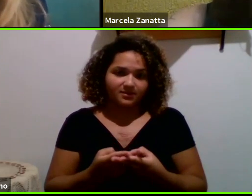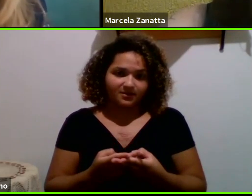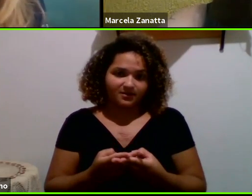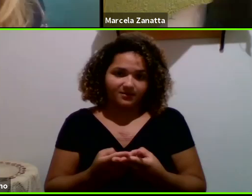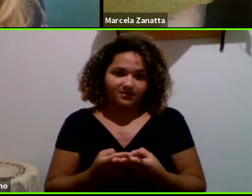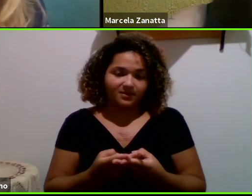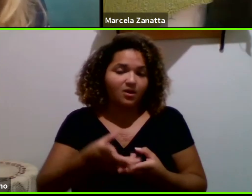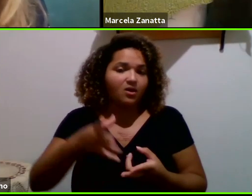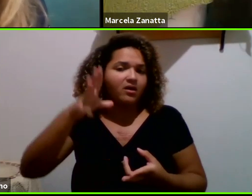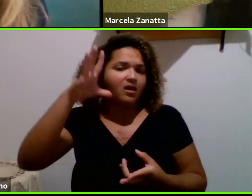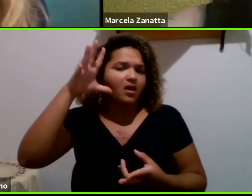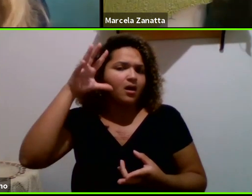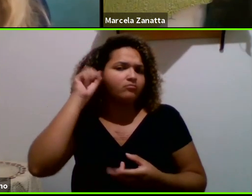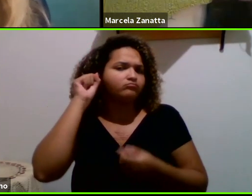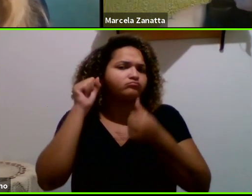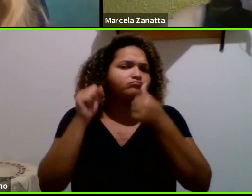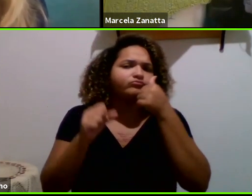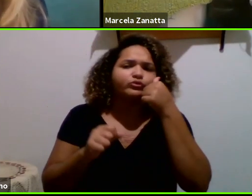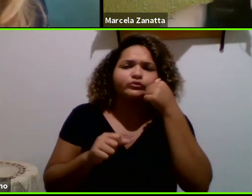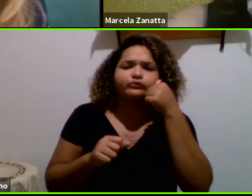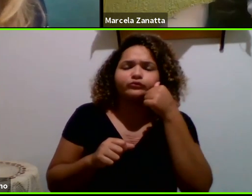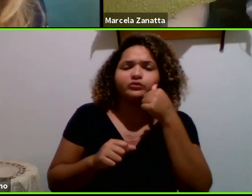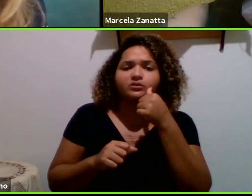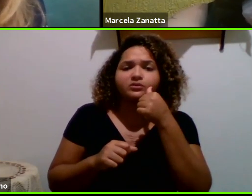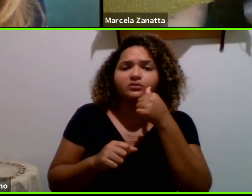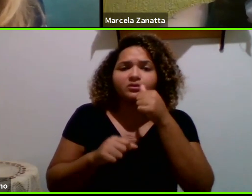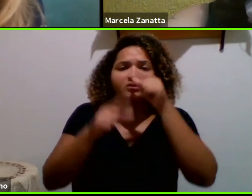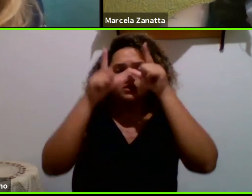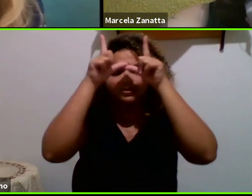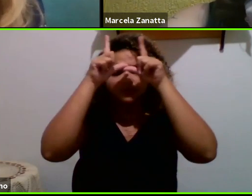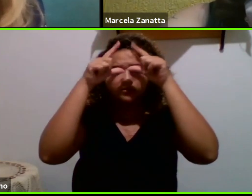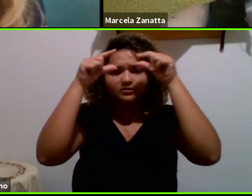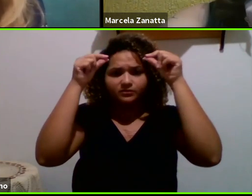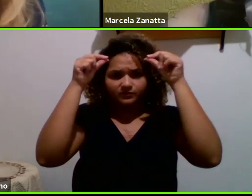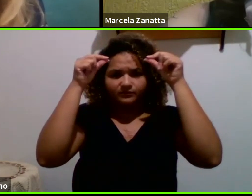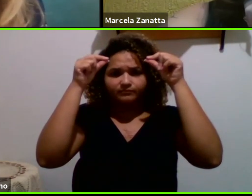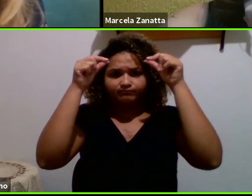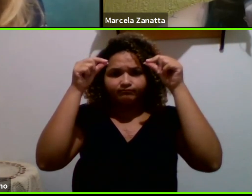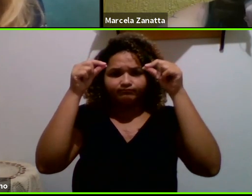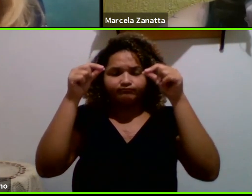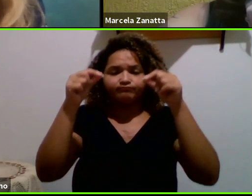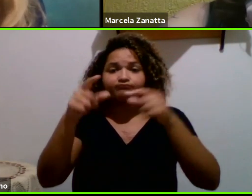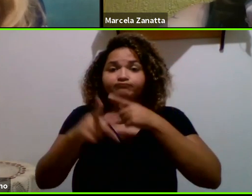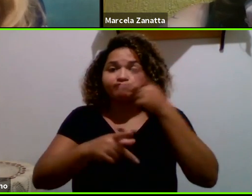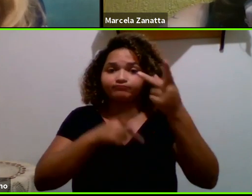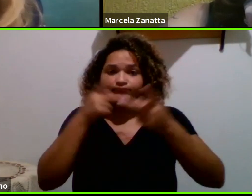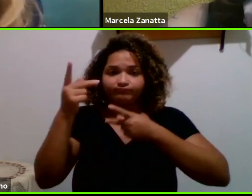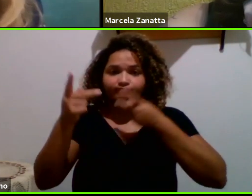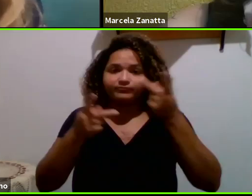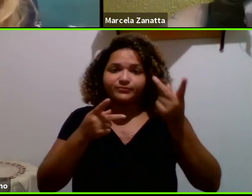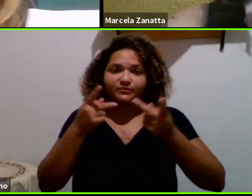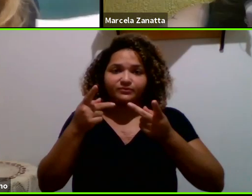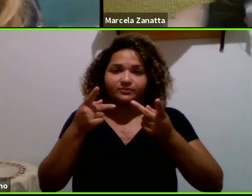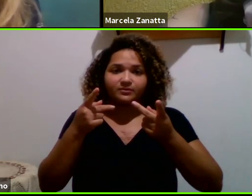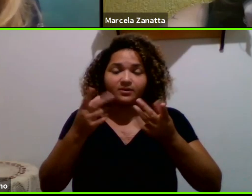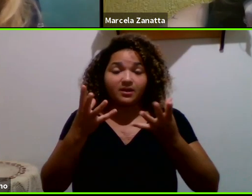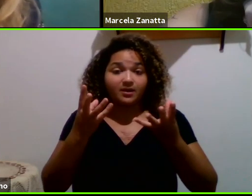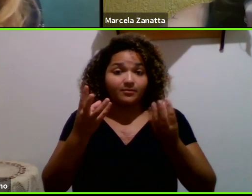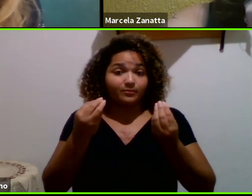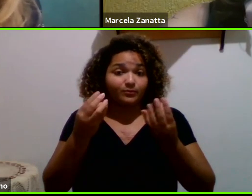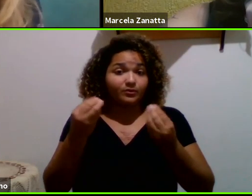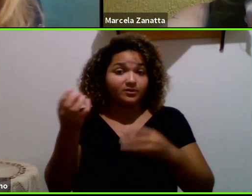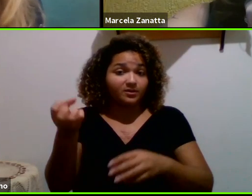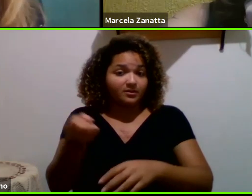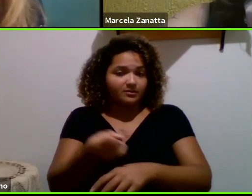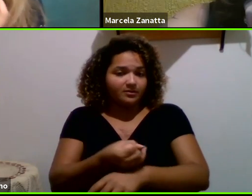parturiente fala, o que a enfermeira obstetra fala, porque, afinal, é muita emoção, é um